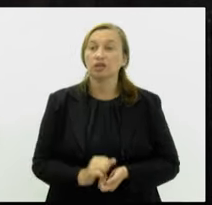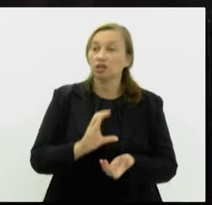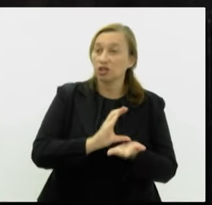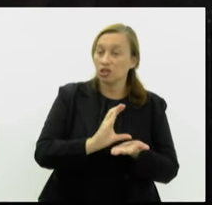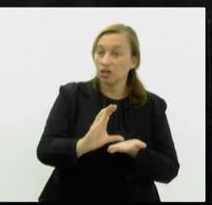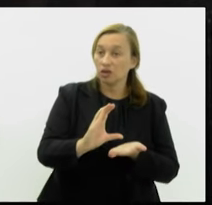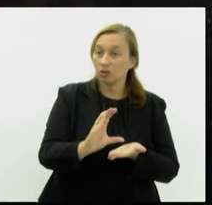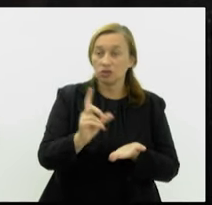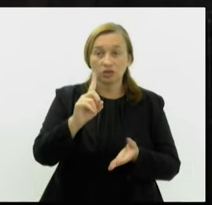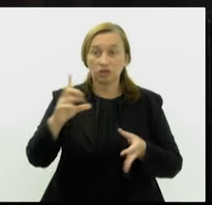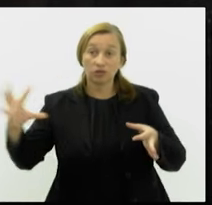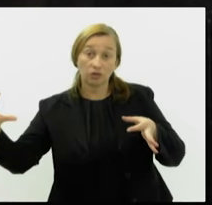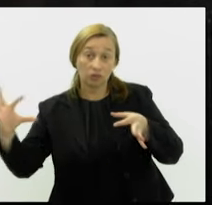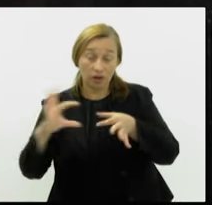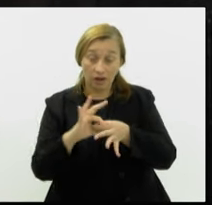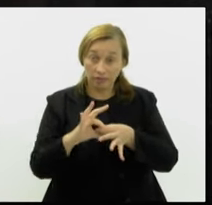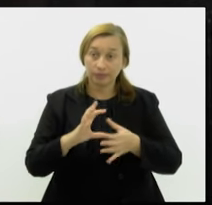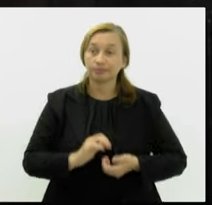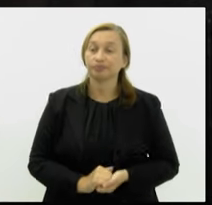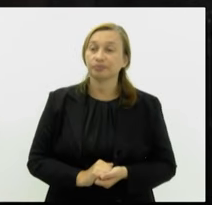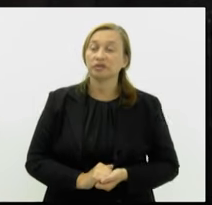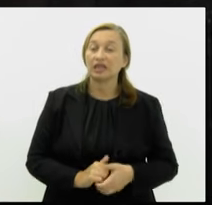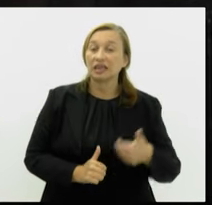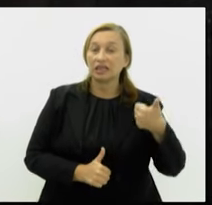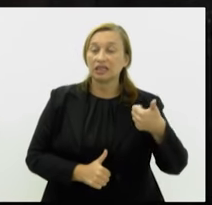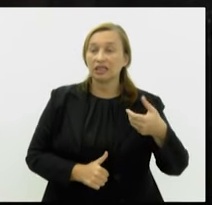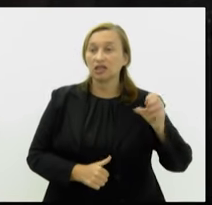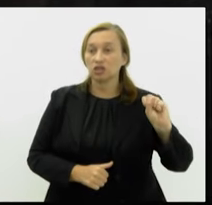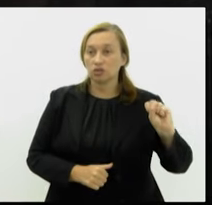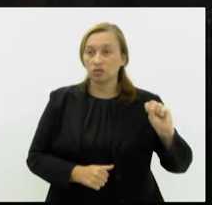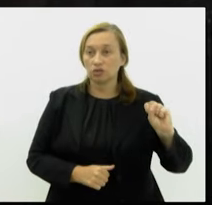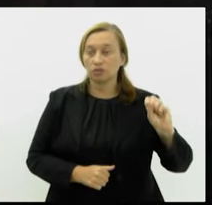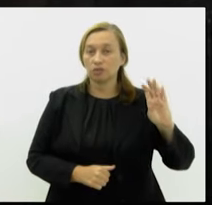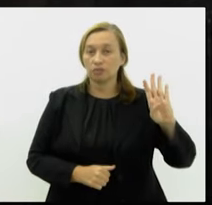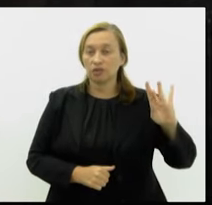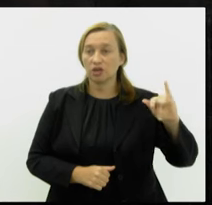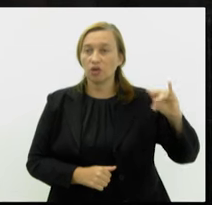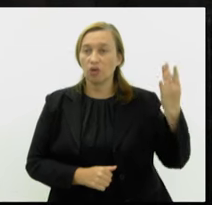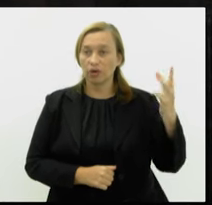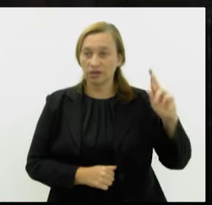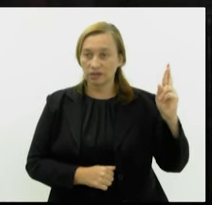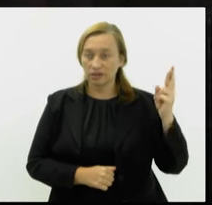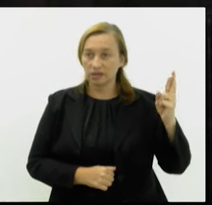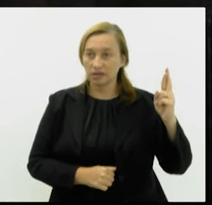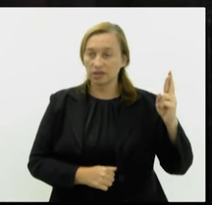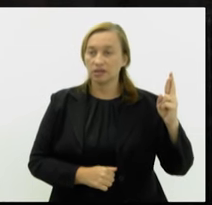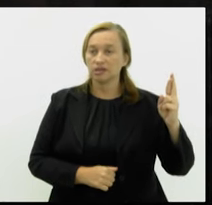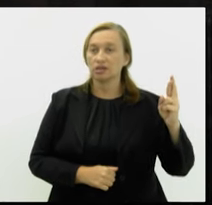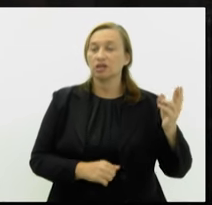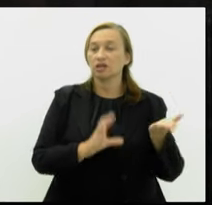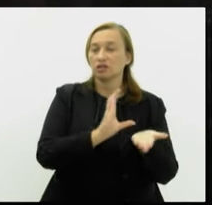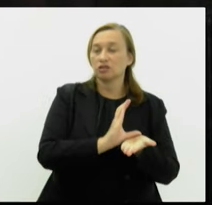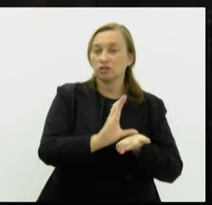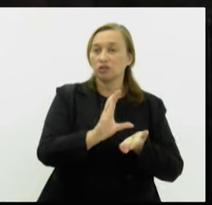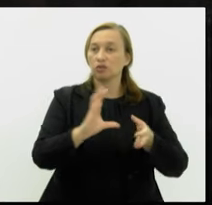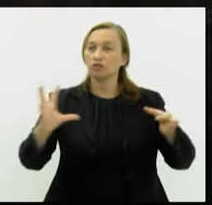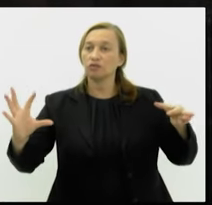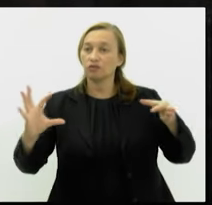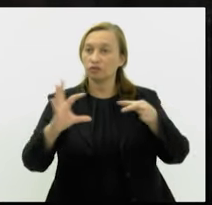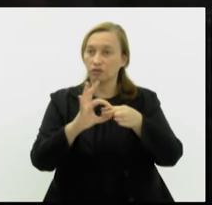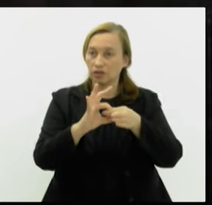não vinculados e 18 bilhões de reais de recursos